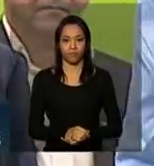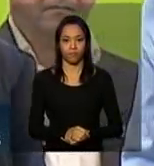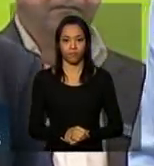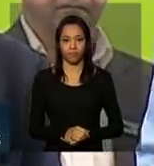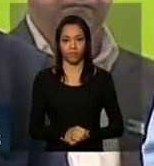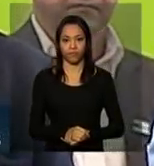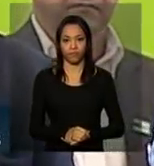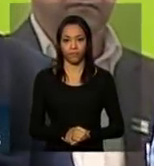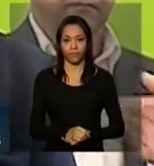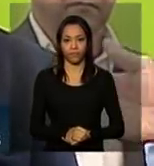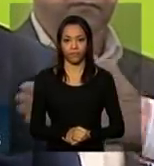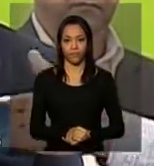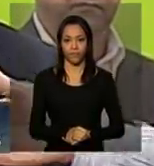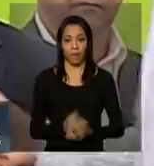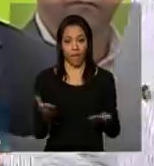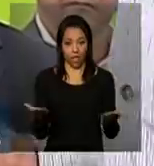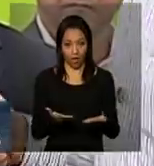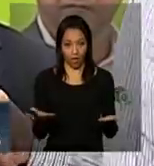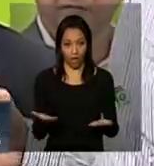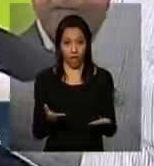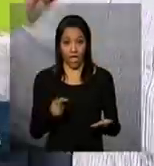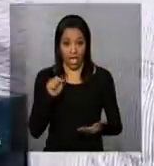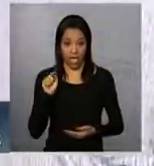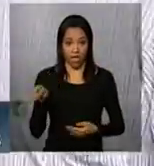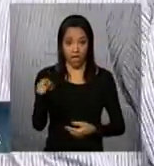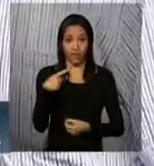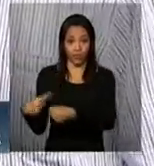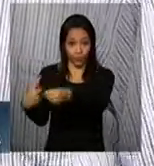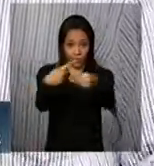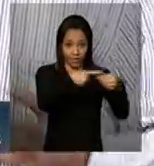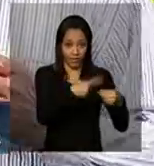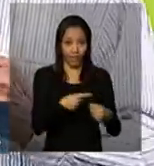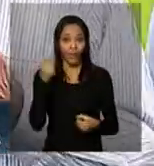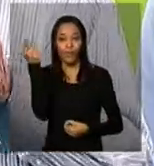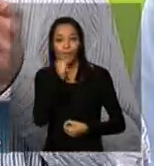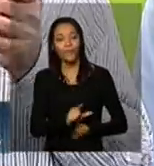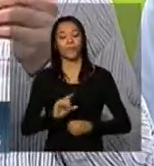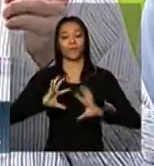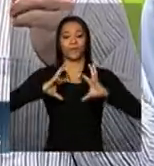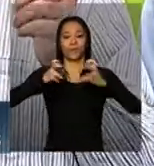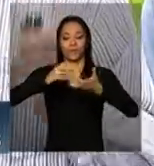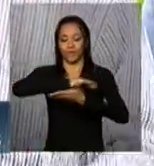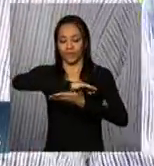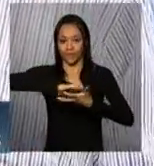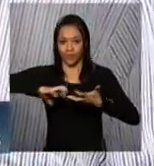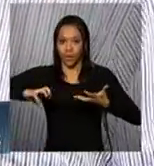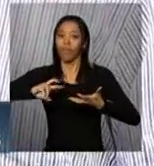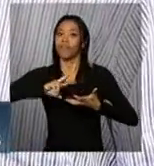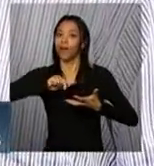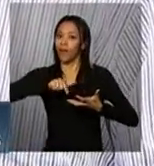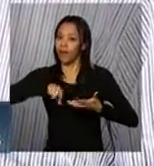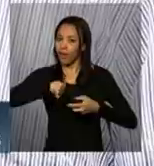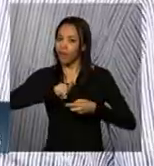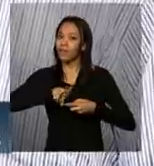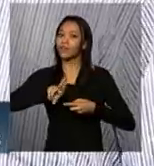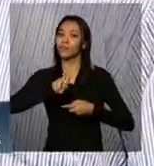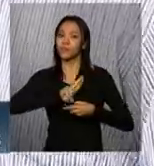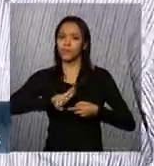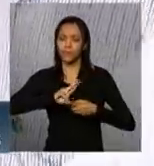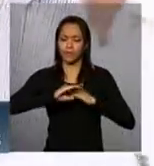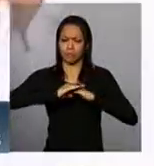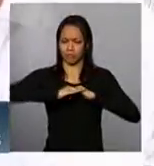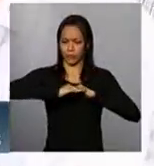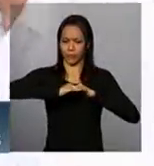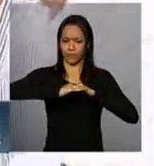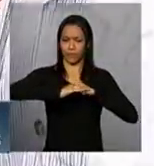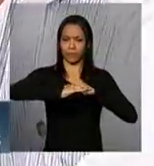Gerais a partir de agora então esses municípios com esses equipamentos vão poder fazer o trabalho de recuperação